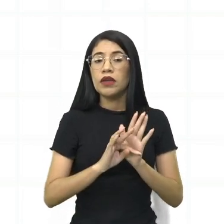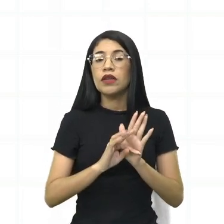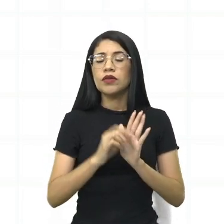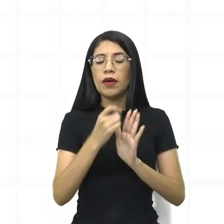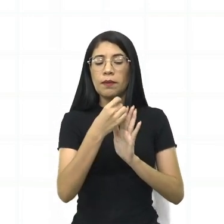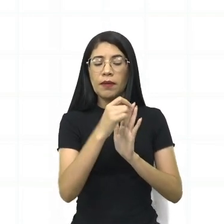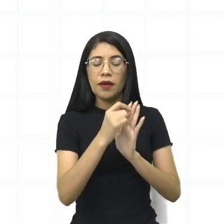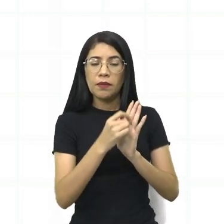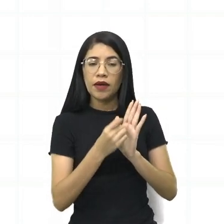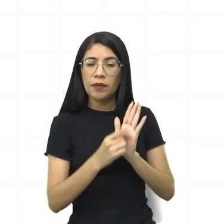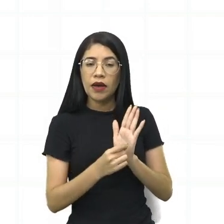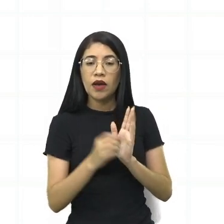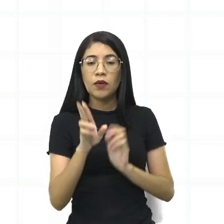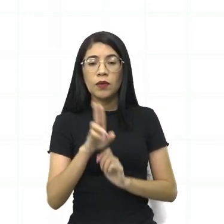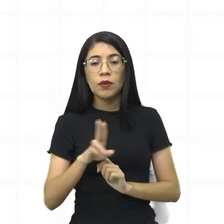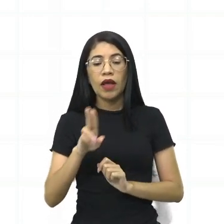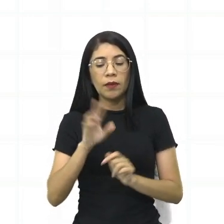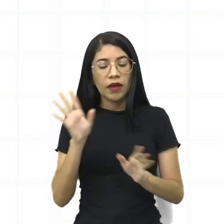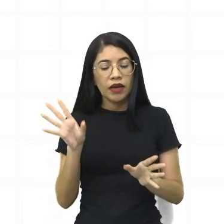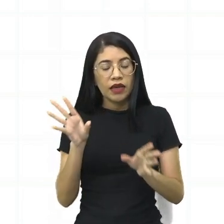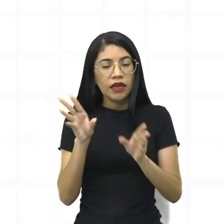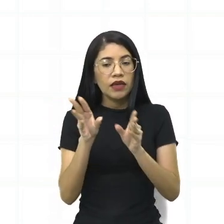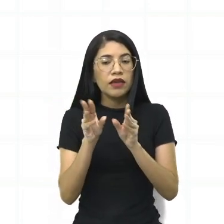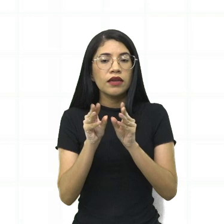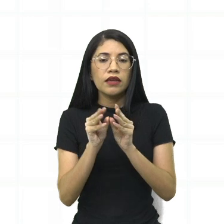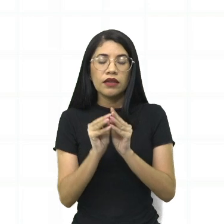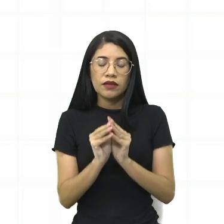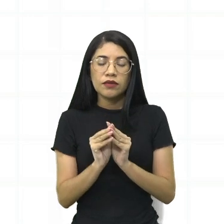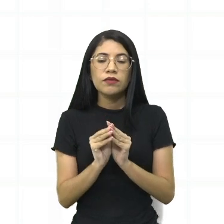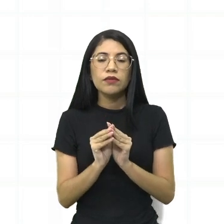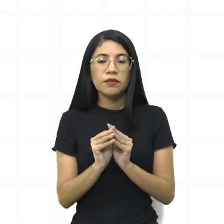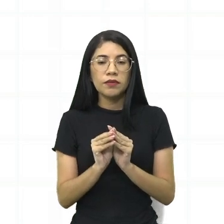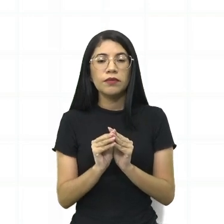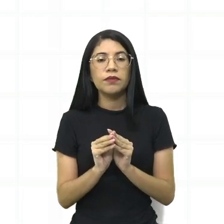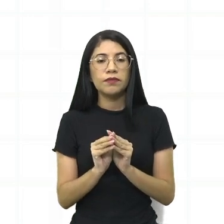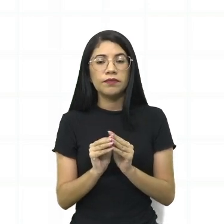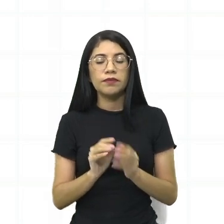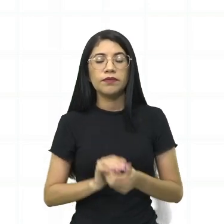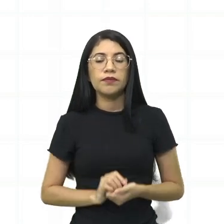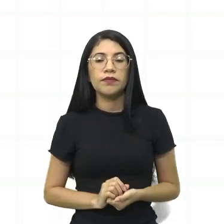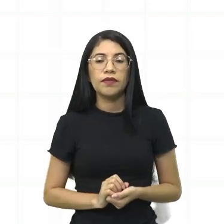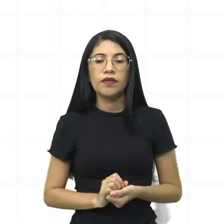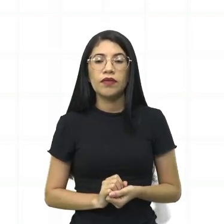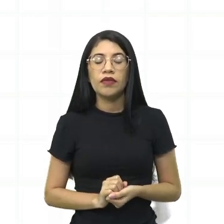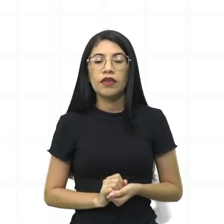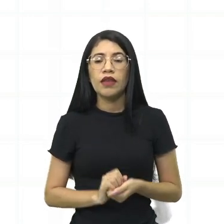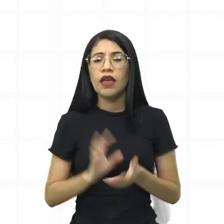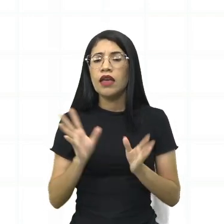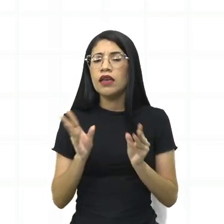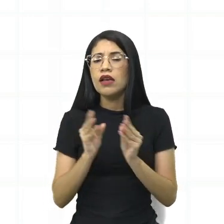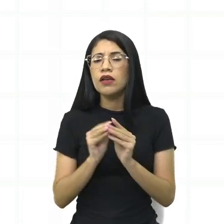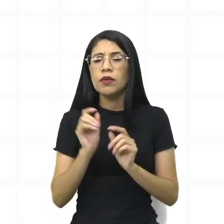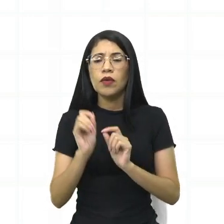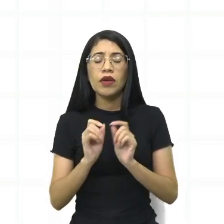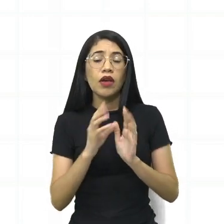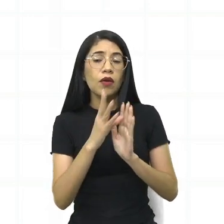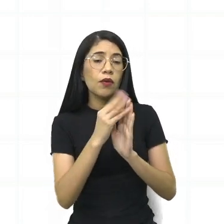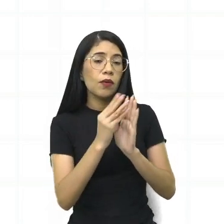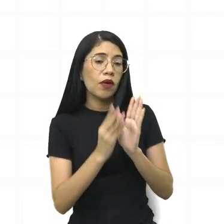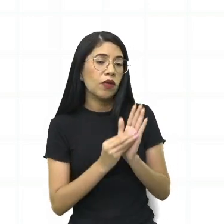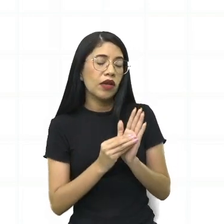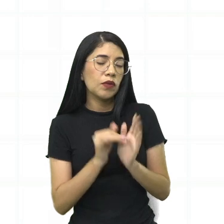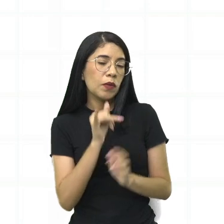escrito utilizado para resumir, o próprio nome já diz, né? Para resumir o conteúdo de